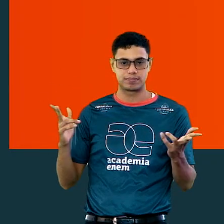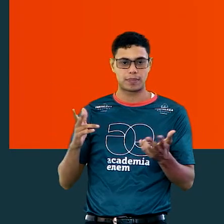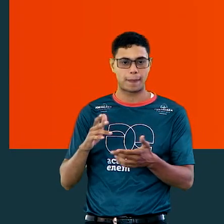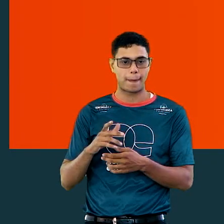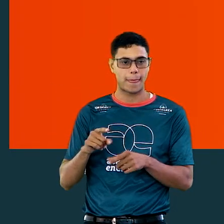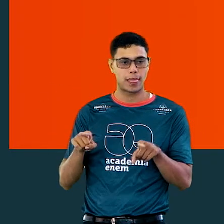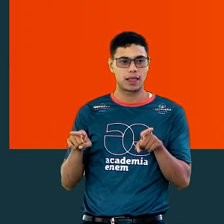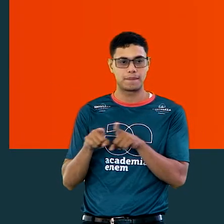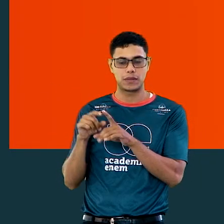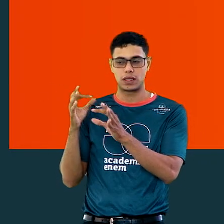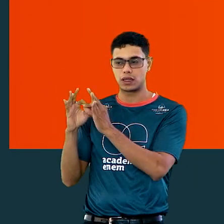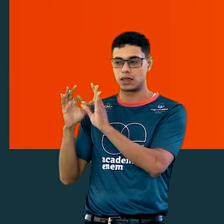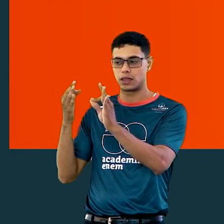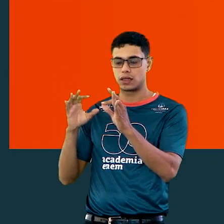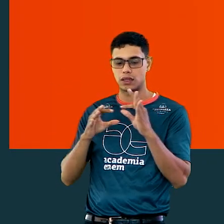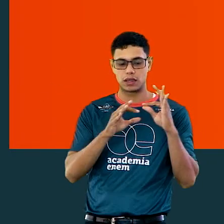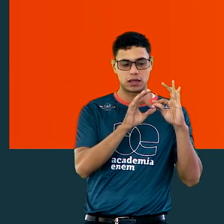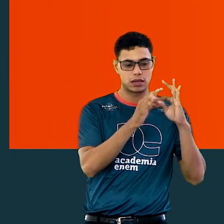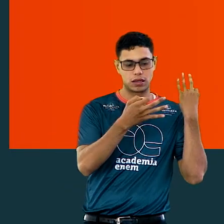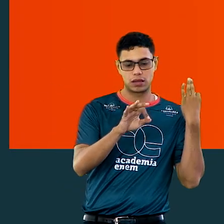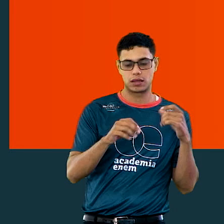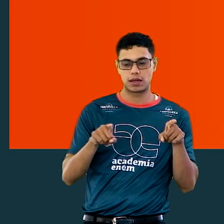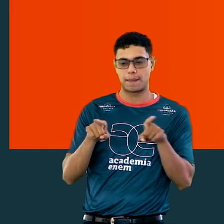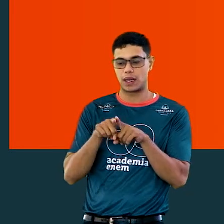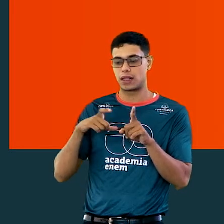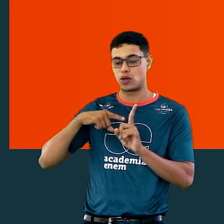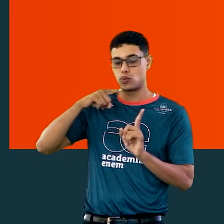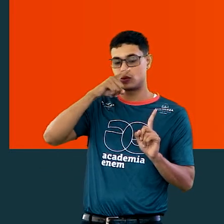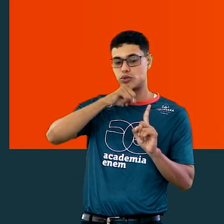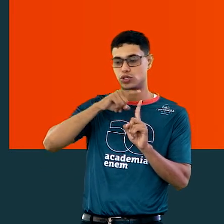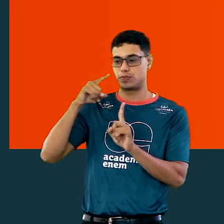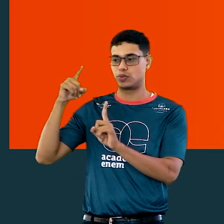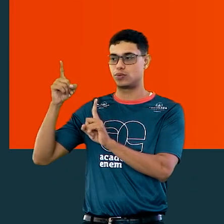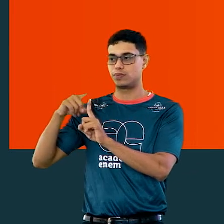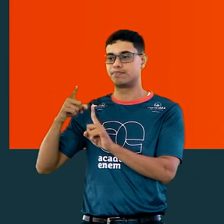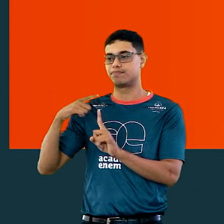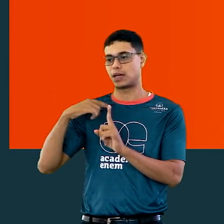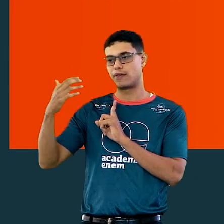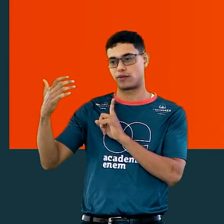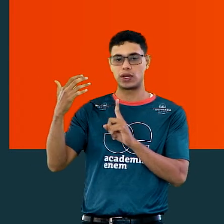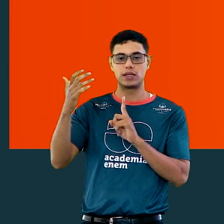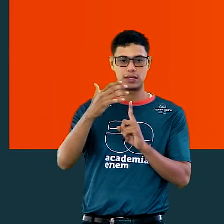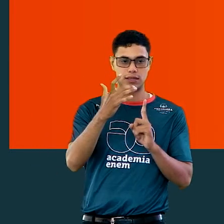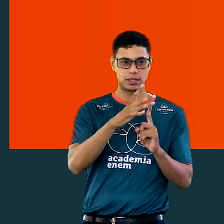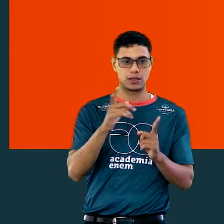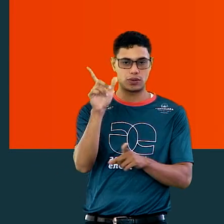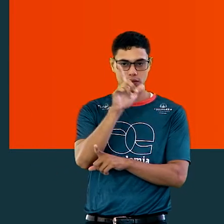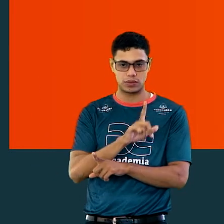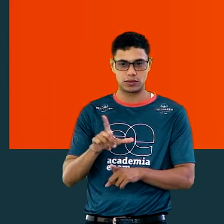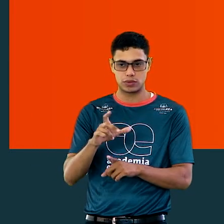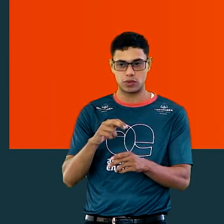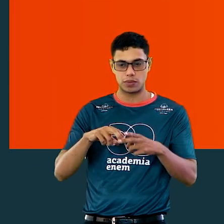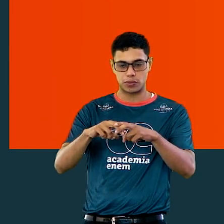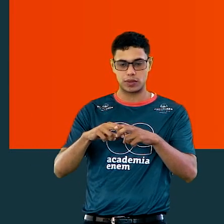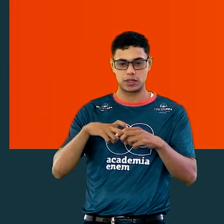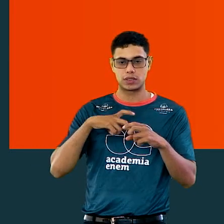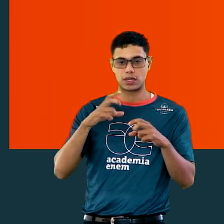do comprimento, além da área, o material influencia ou não influencia, galera? Então, esse Rho é a